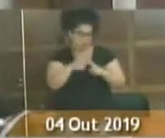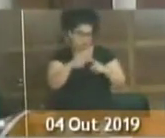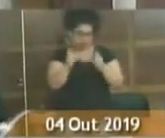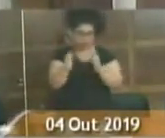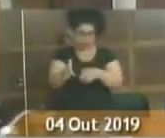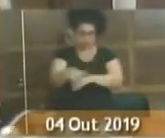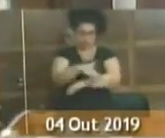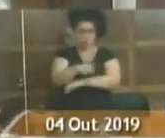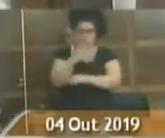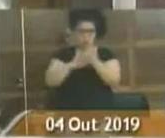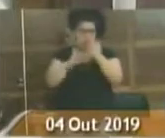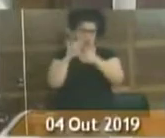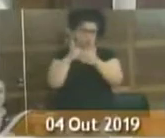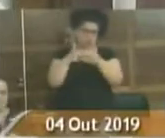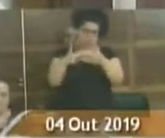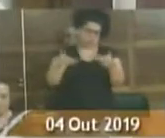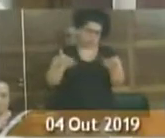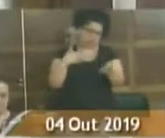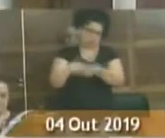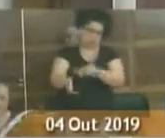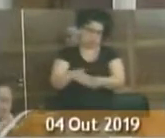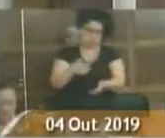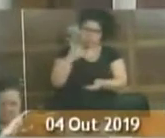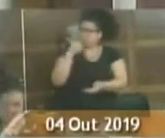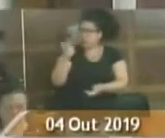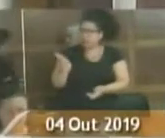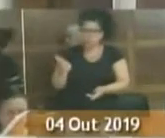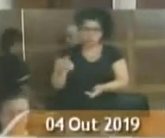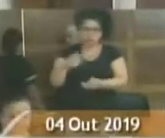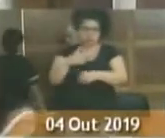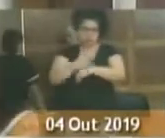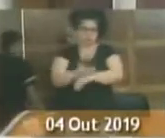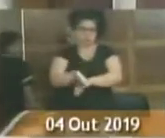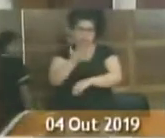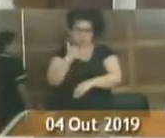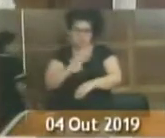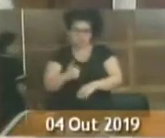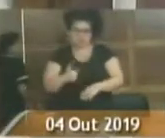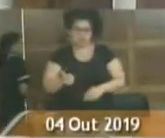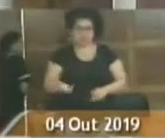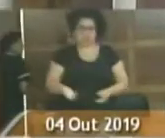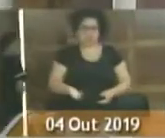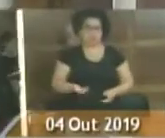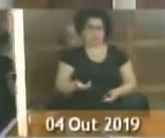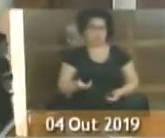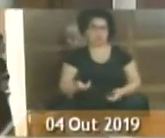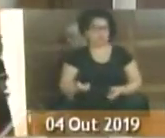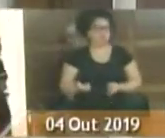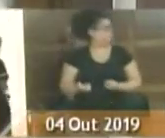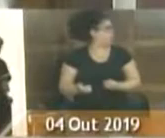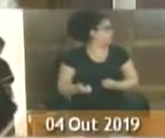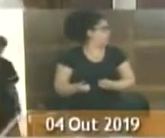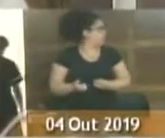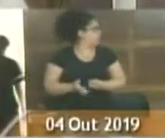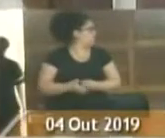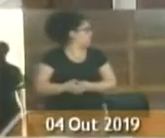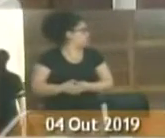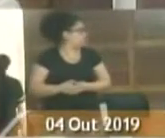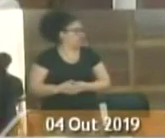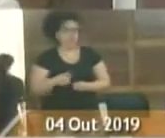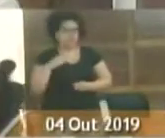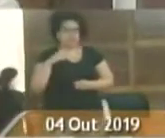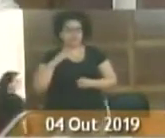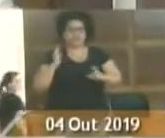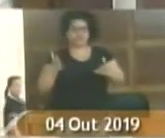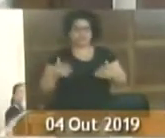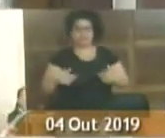ele come qualquer coisa, entendeu? Ele come lixo o tempo todo. Se ele come lixo o tempo todo, ele já tem aquele